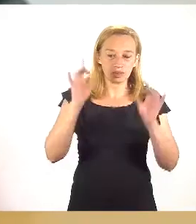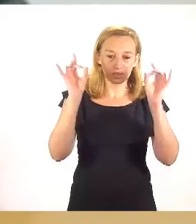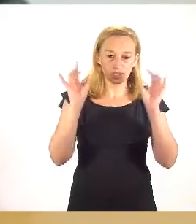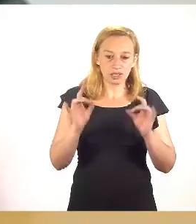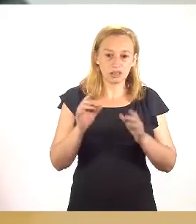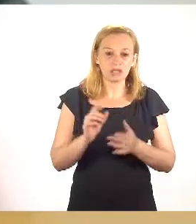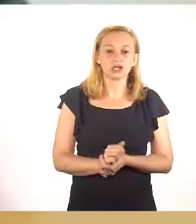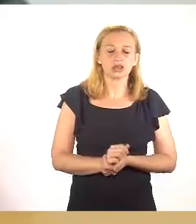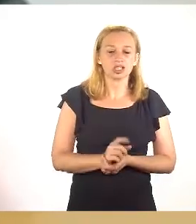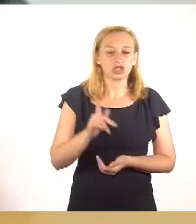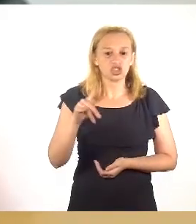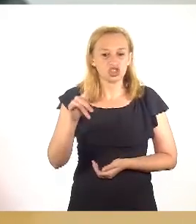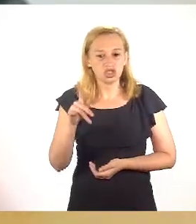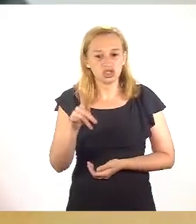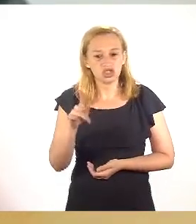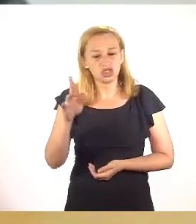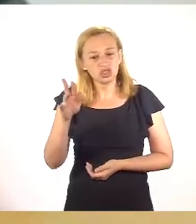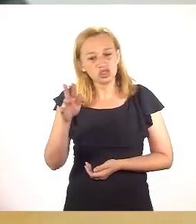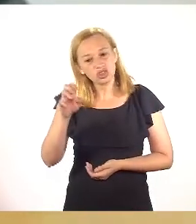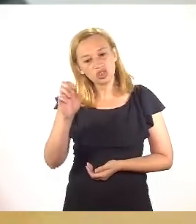direito regulatório pela FGV.